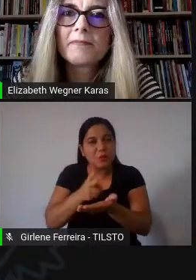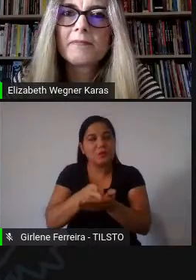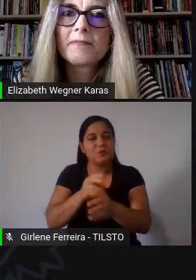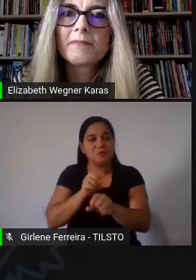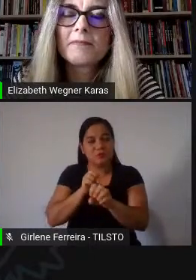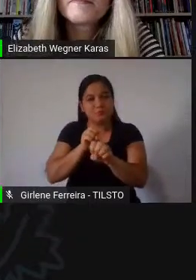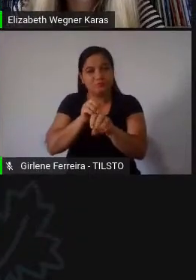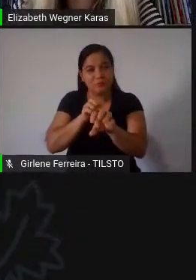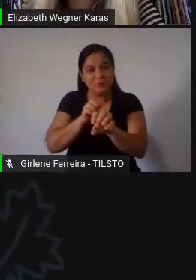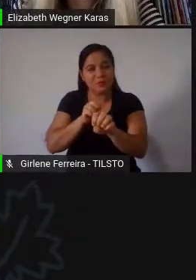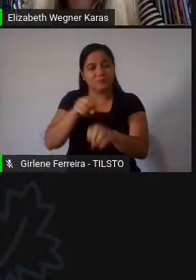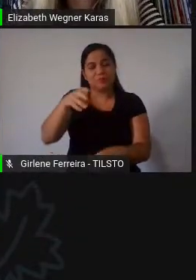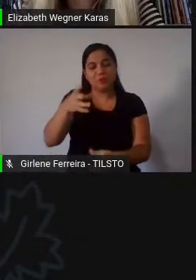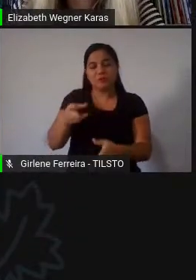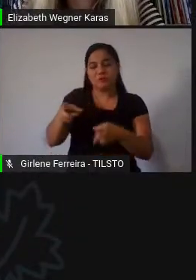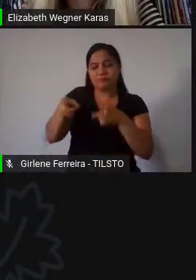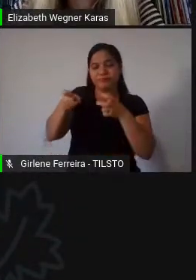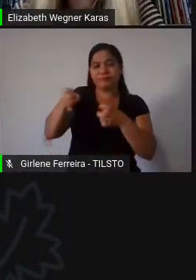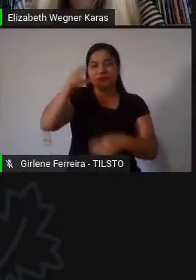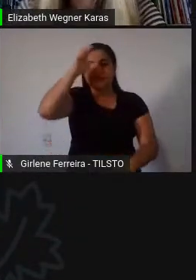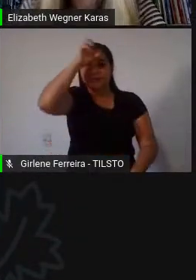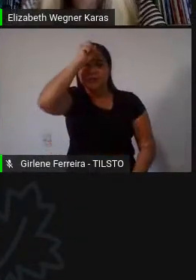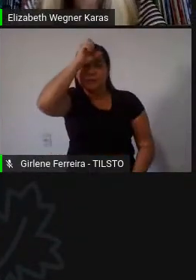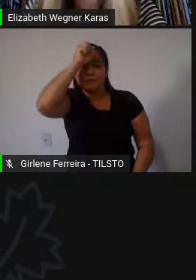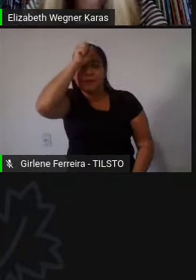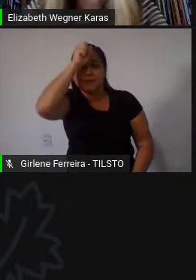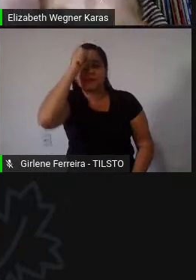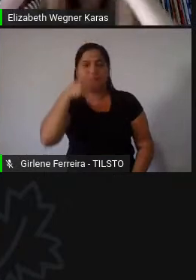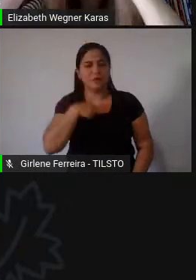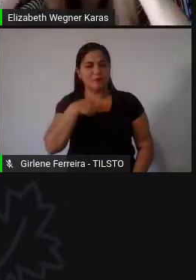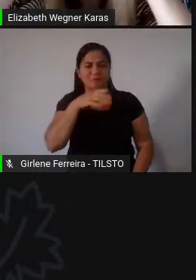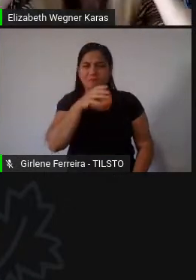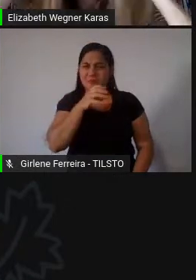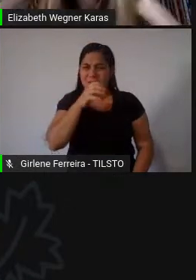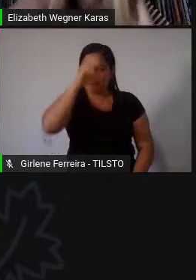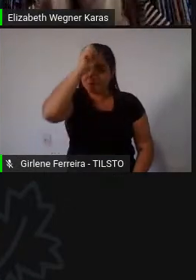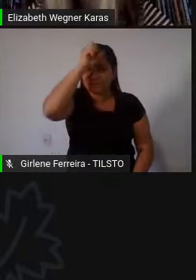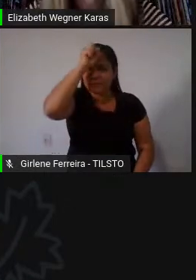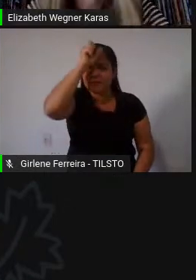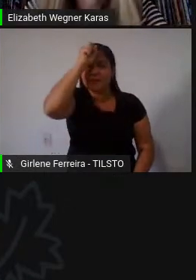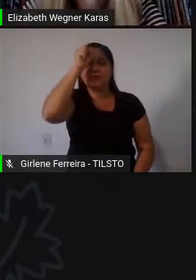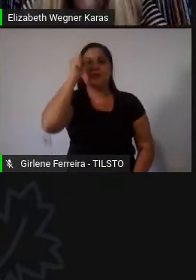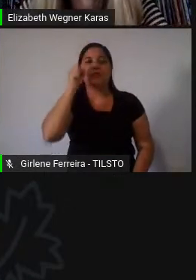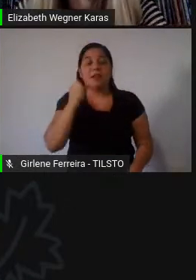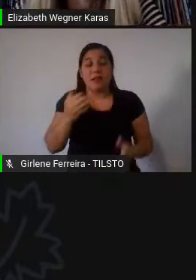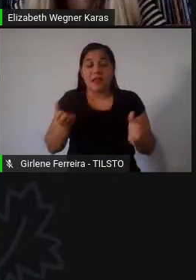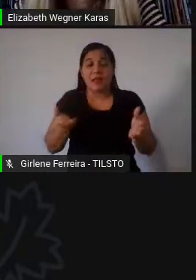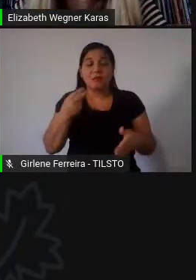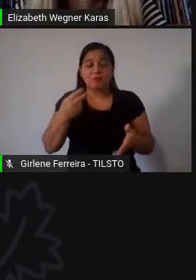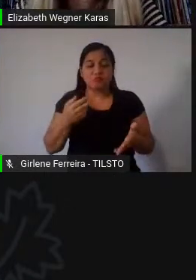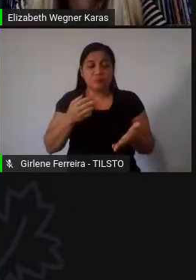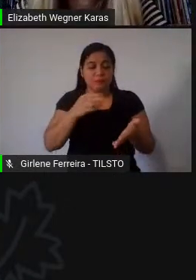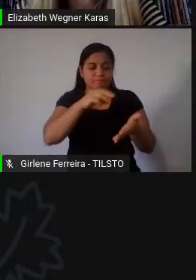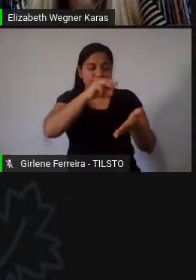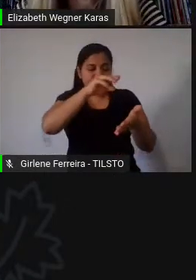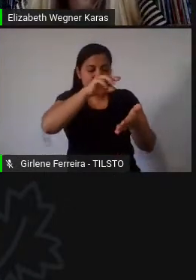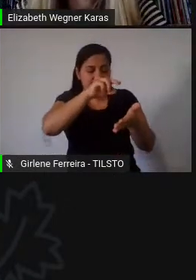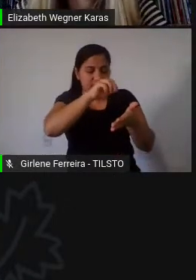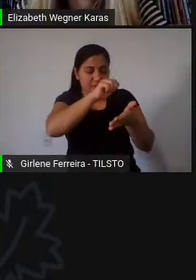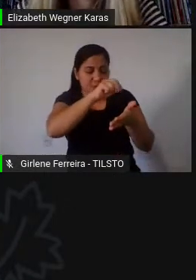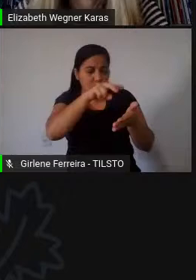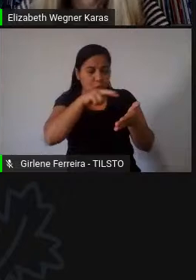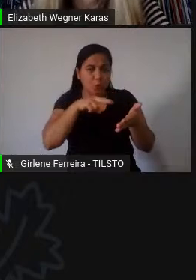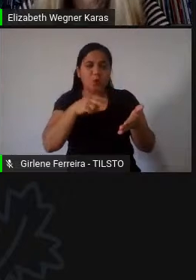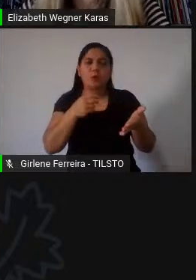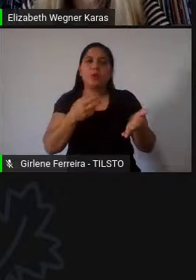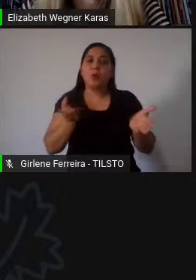aprendi lá sobre matemática e coisas que eu tô vendo agora no ensino médio, né? Então, isso é muito bom. Eu acho, e foi nesse ano,